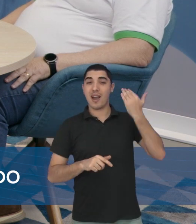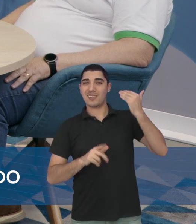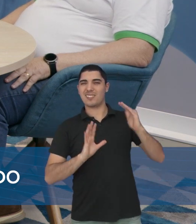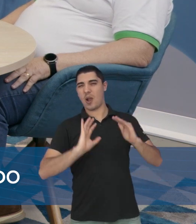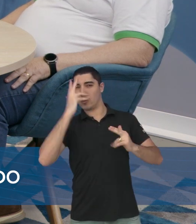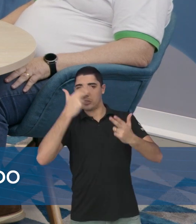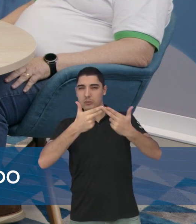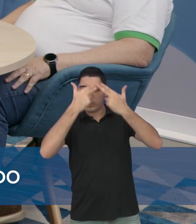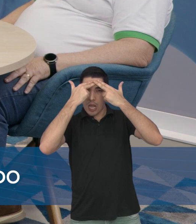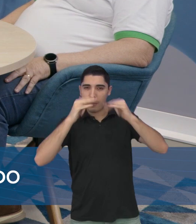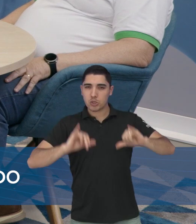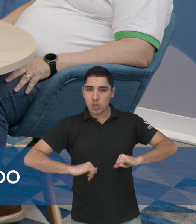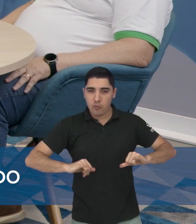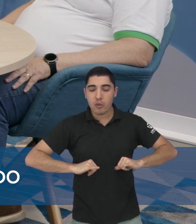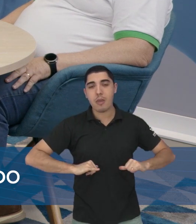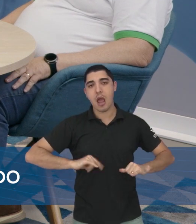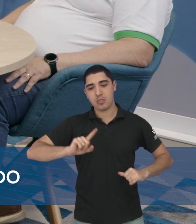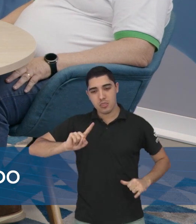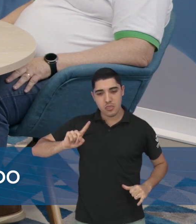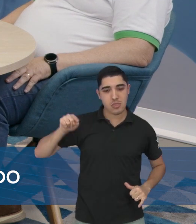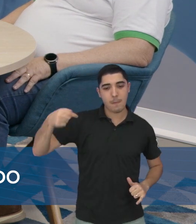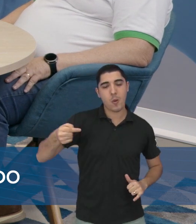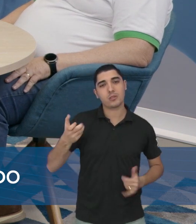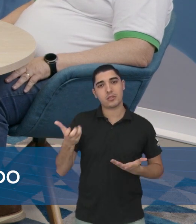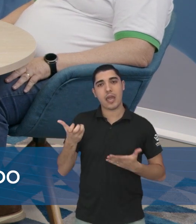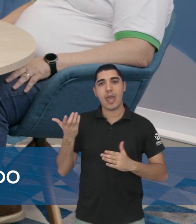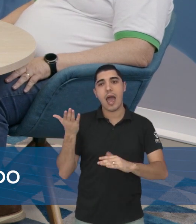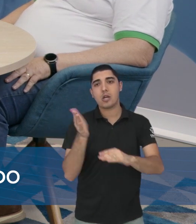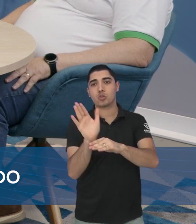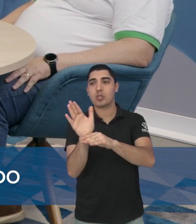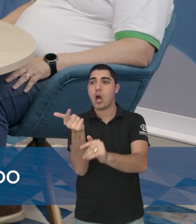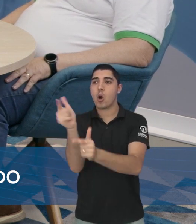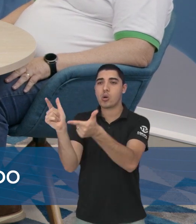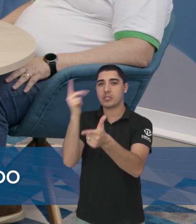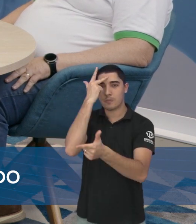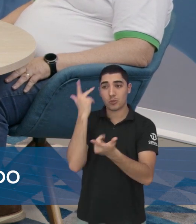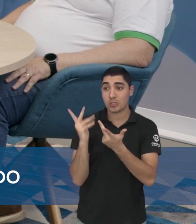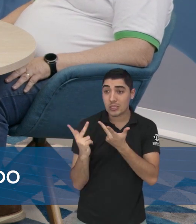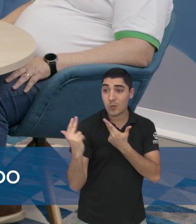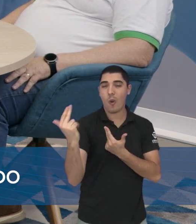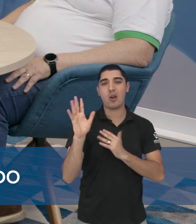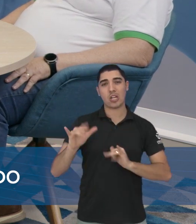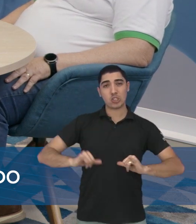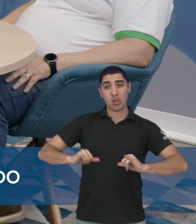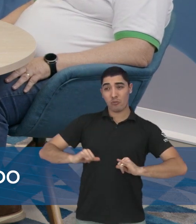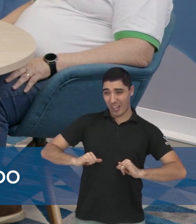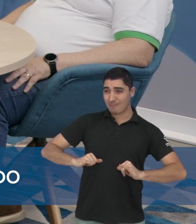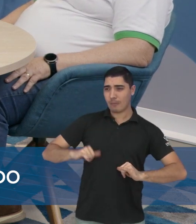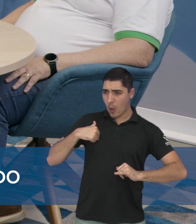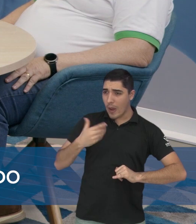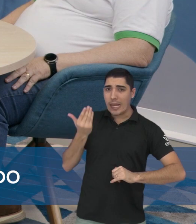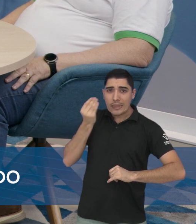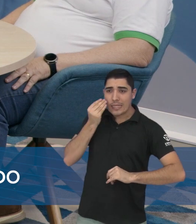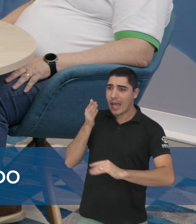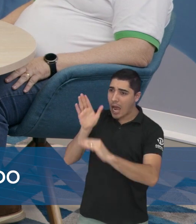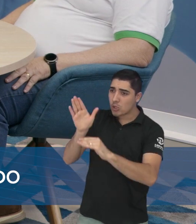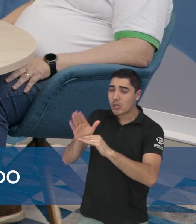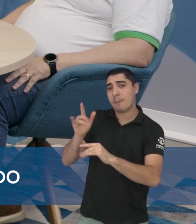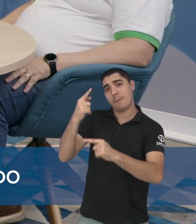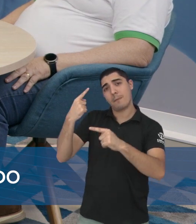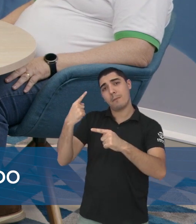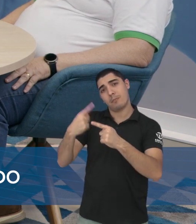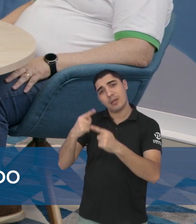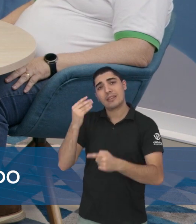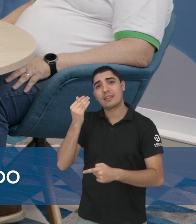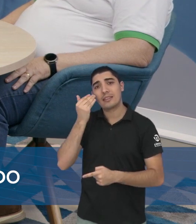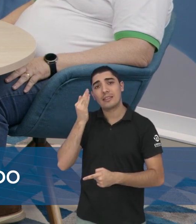um tempo para outra pessoa, né? Para tentar mudar a realidade de outras pessoas, para que não aconteça da mesma forma que aconteceu com